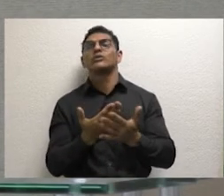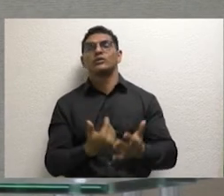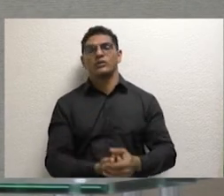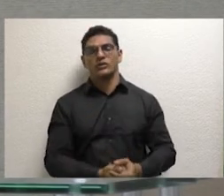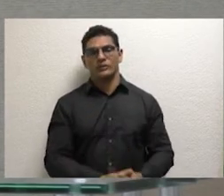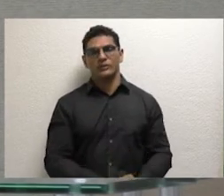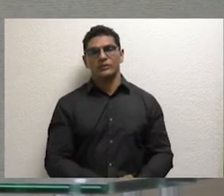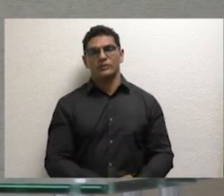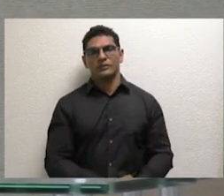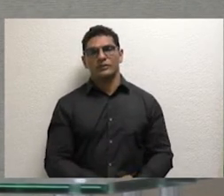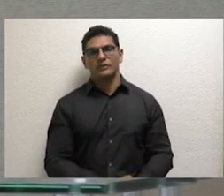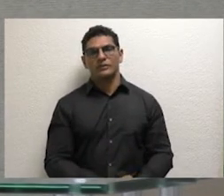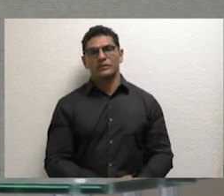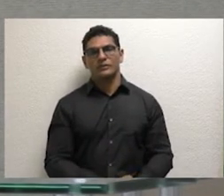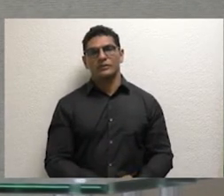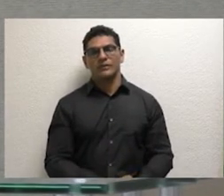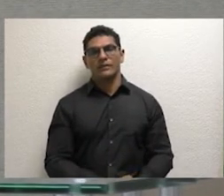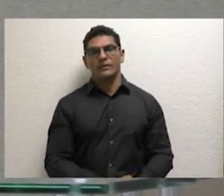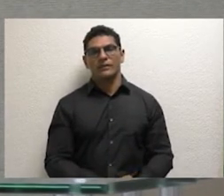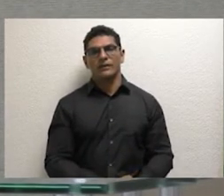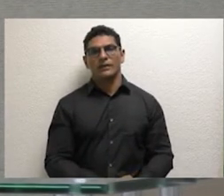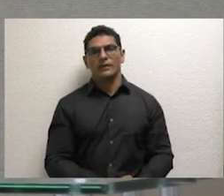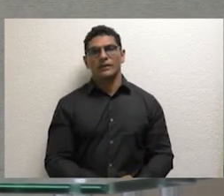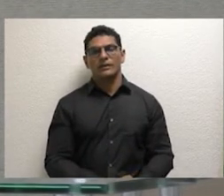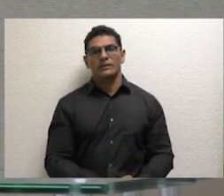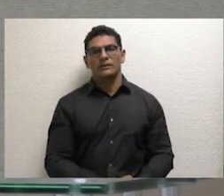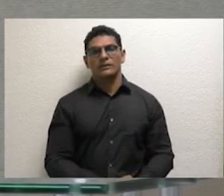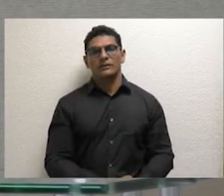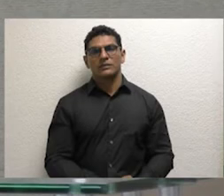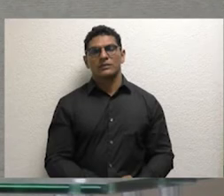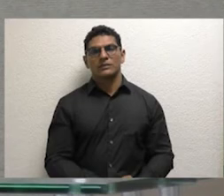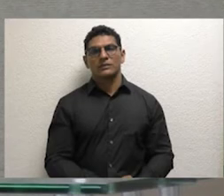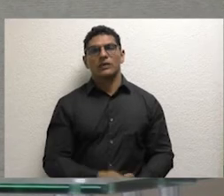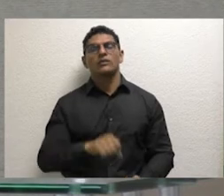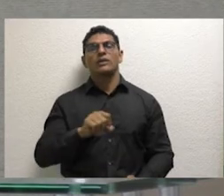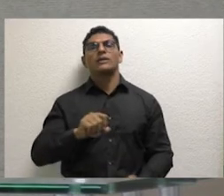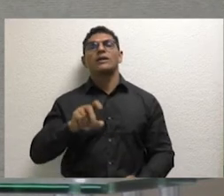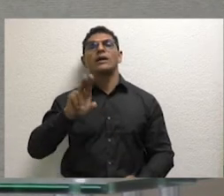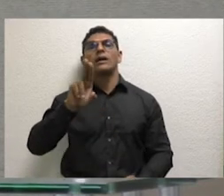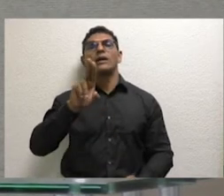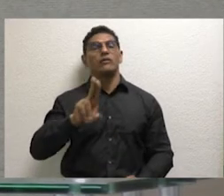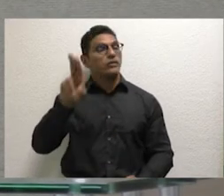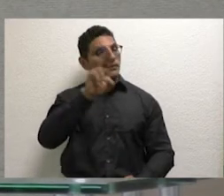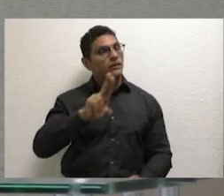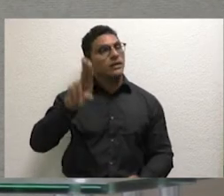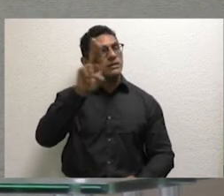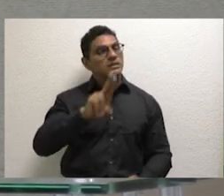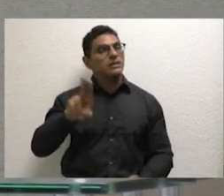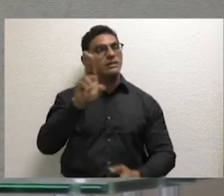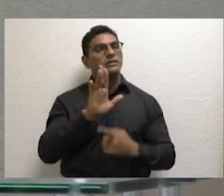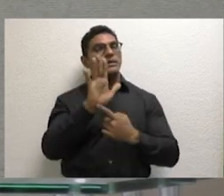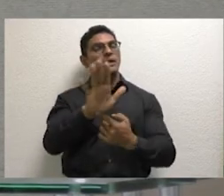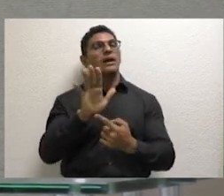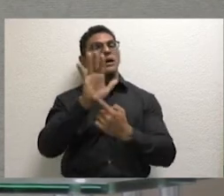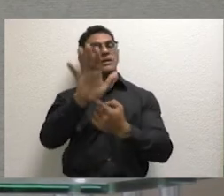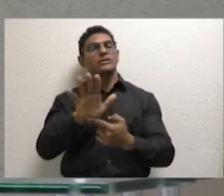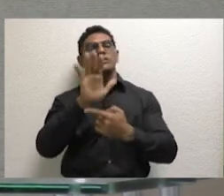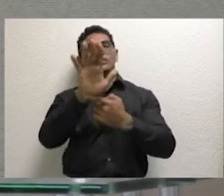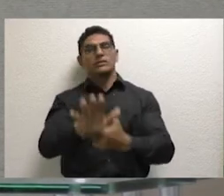a saída do modelo que nós temos o que que universidade tem contribuído qual a importância da universidade